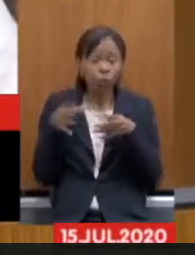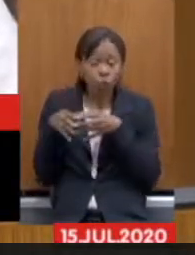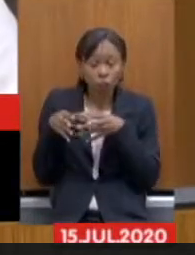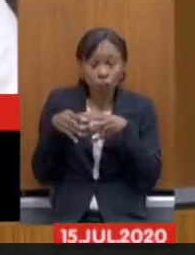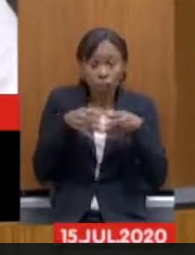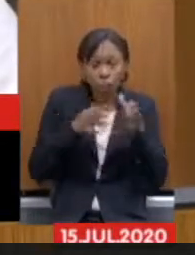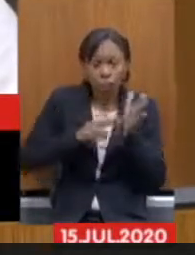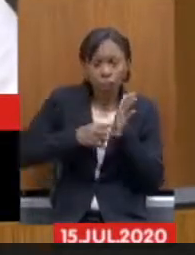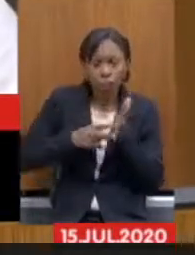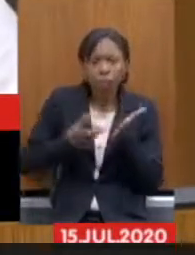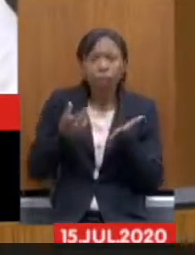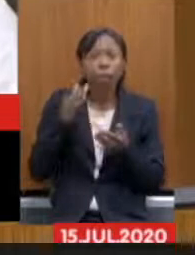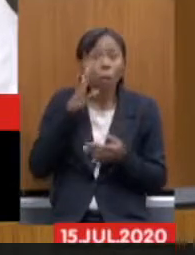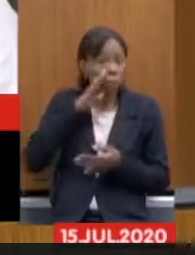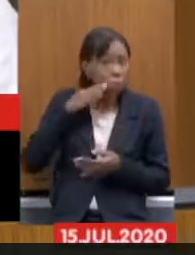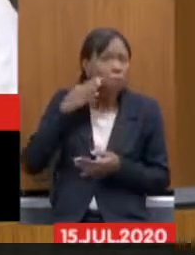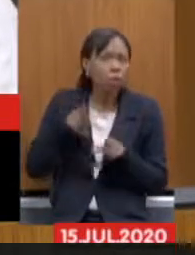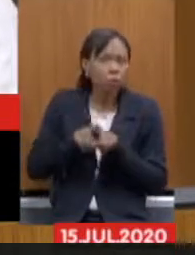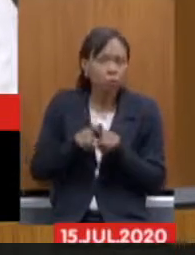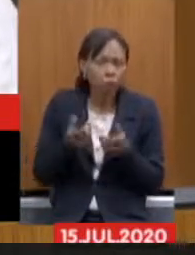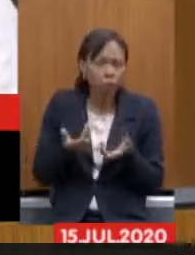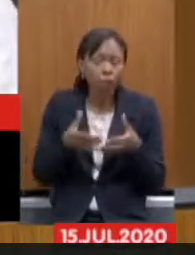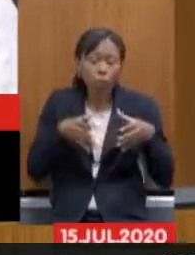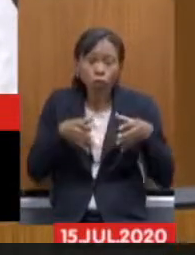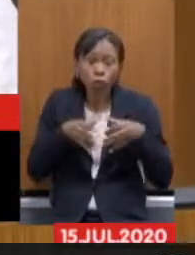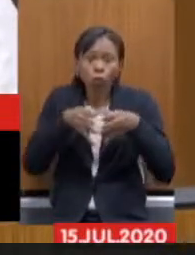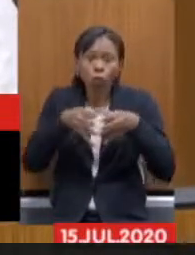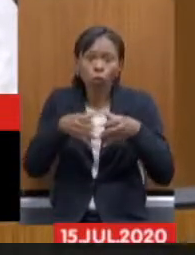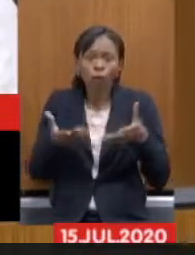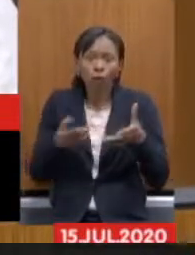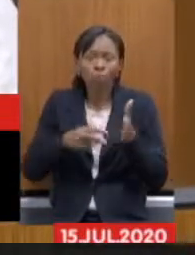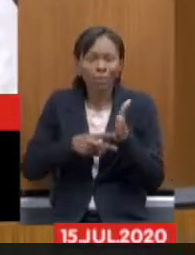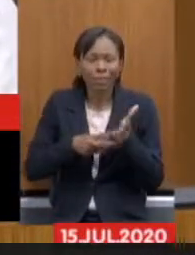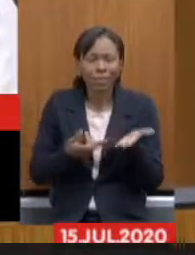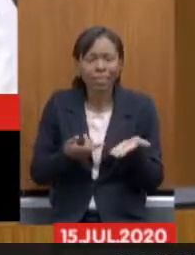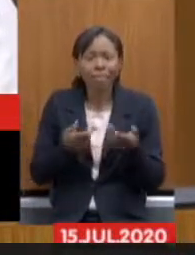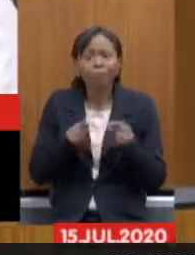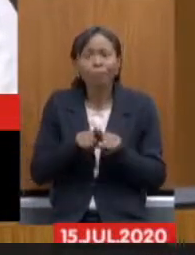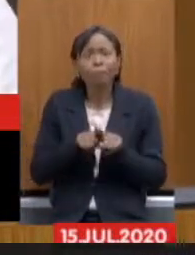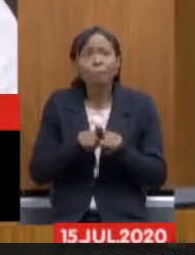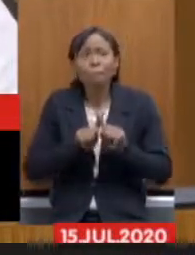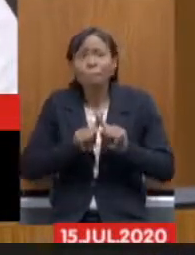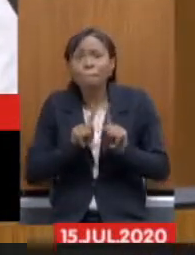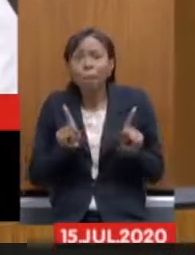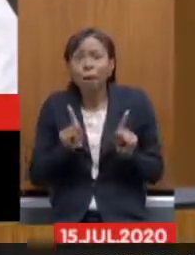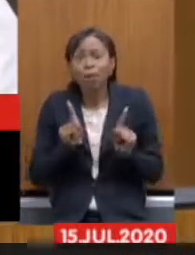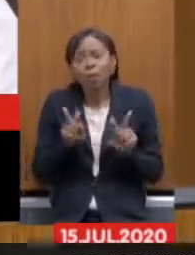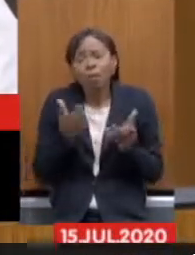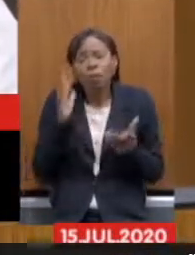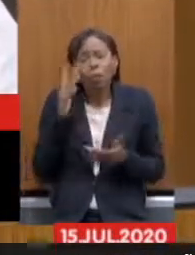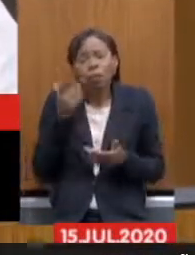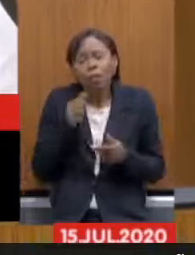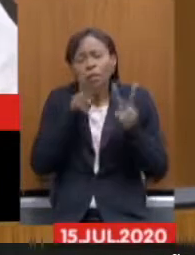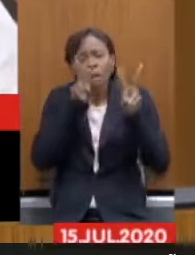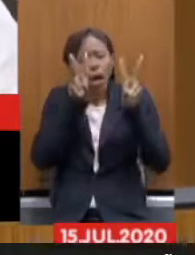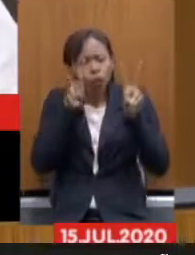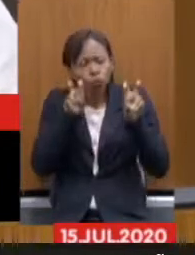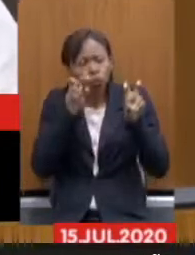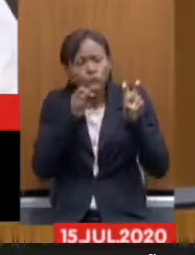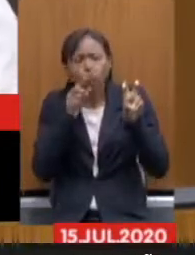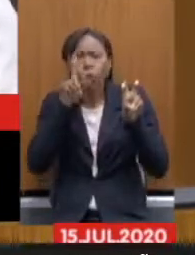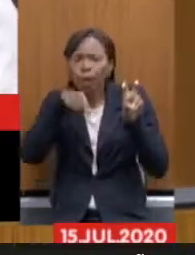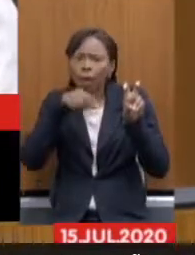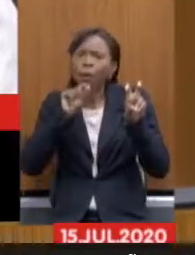que vem da categoria mas assim é eu acho que ia ser um assunto que interessa a